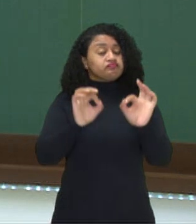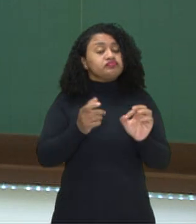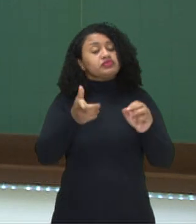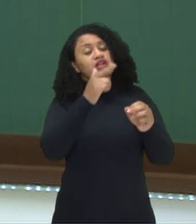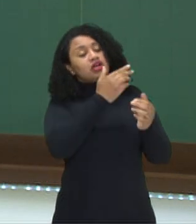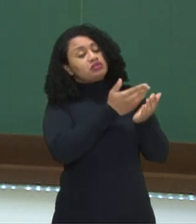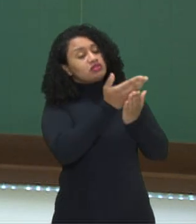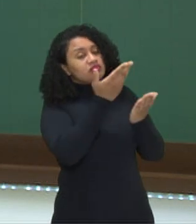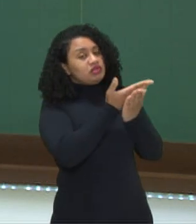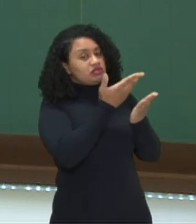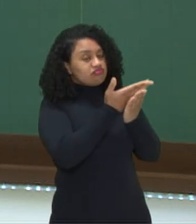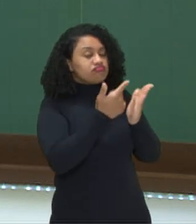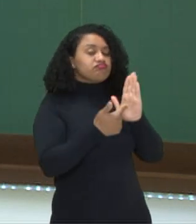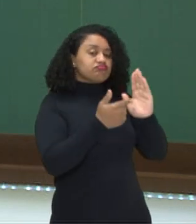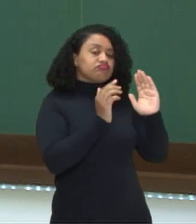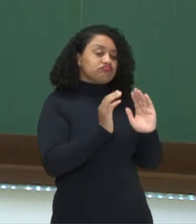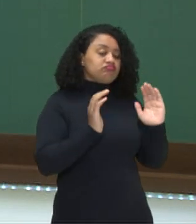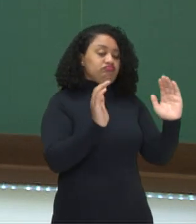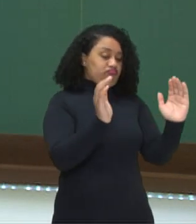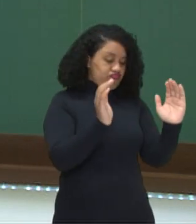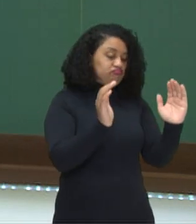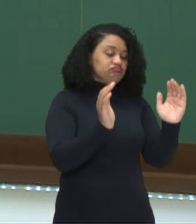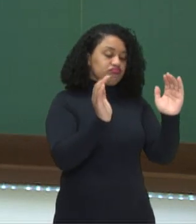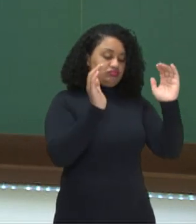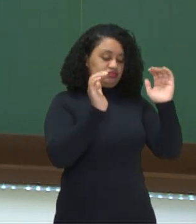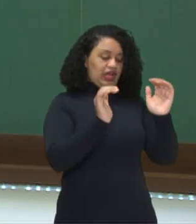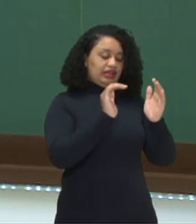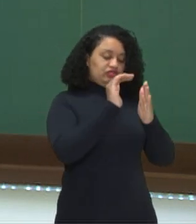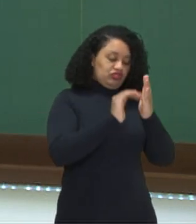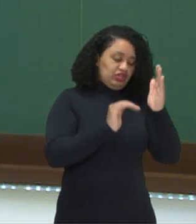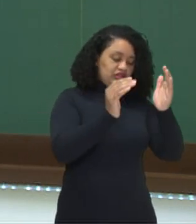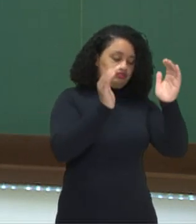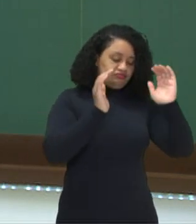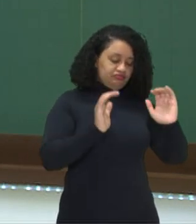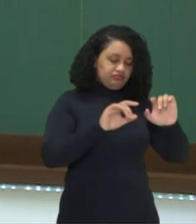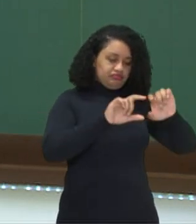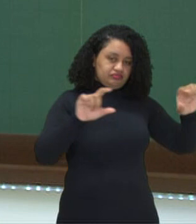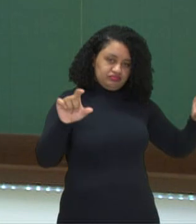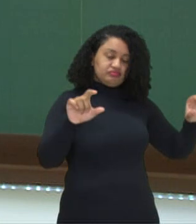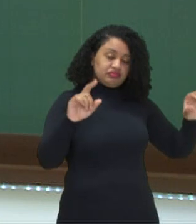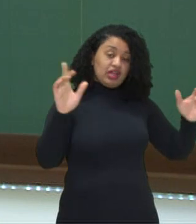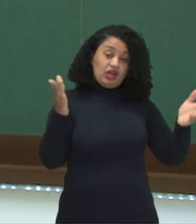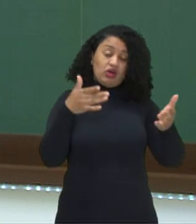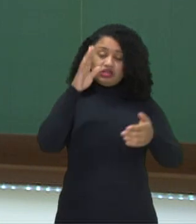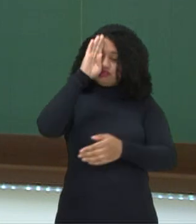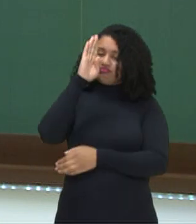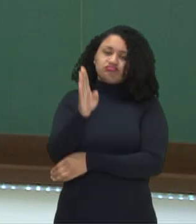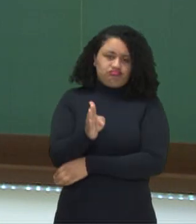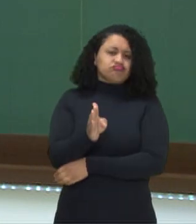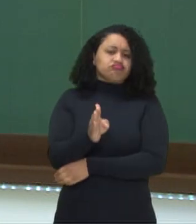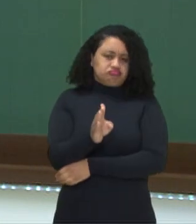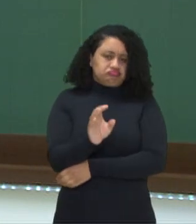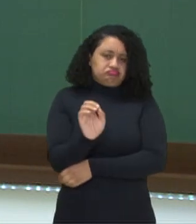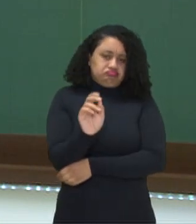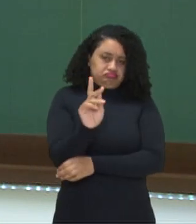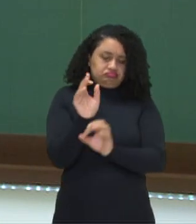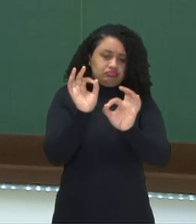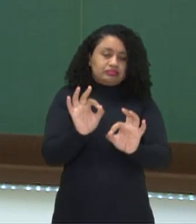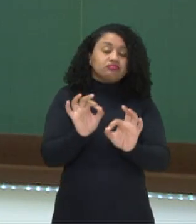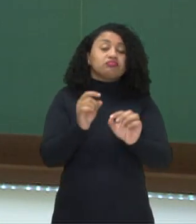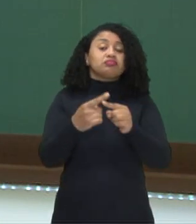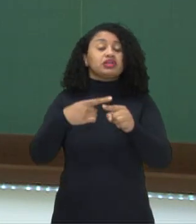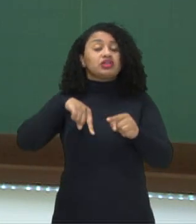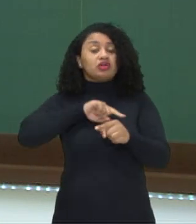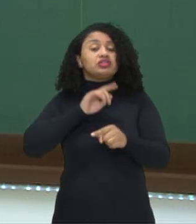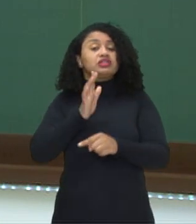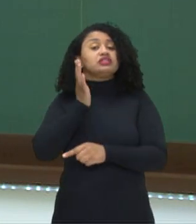da aula, nós mostramos os parênteses e a retirada dos parênteses, e aqui já fizemos um passo direto, não é? Porque já sabemos